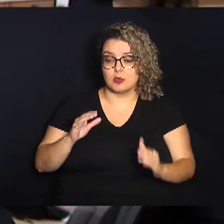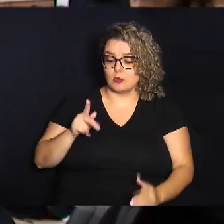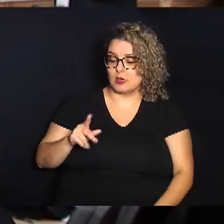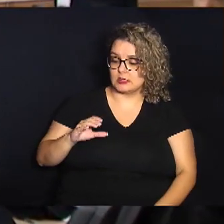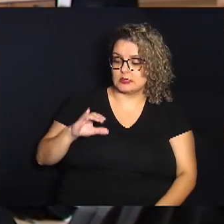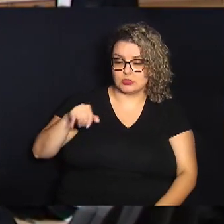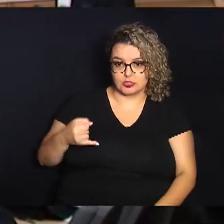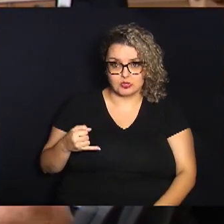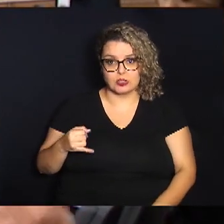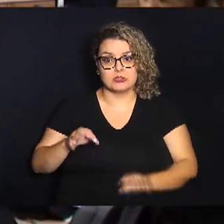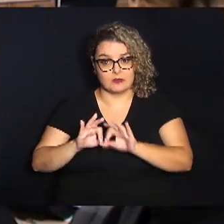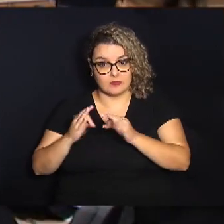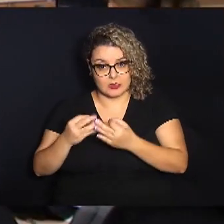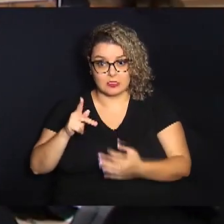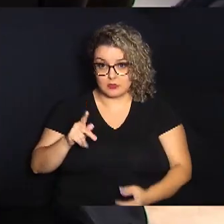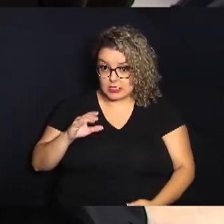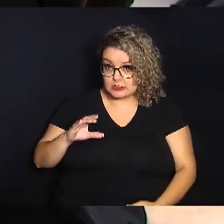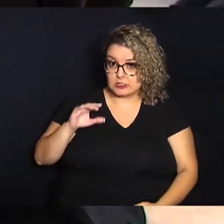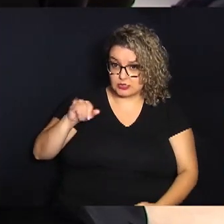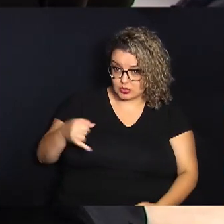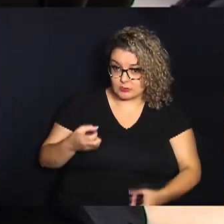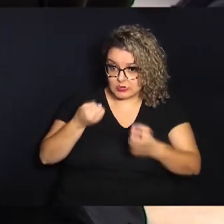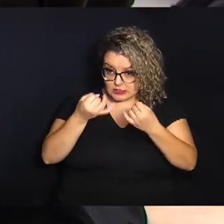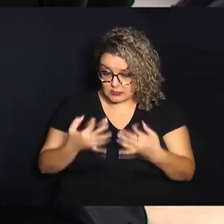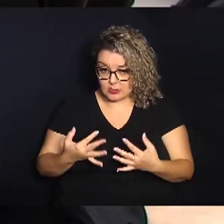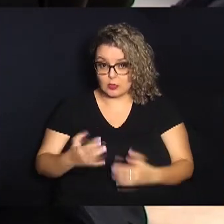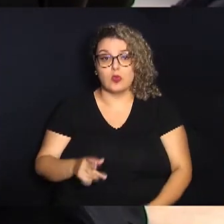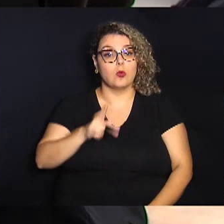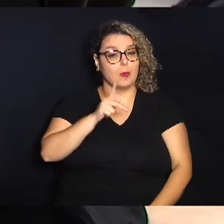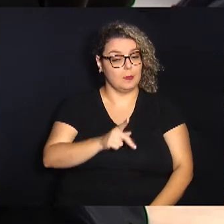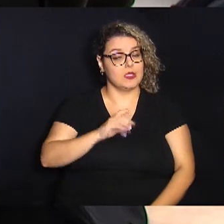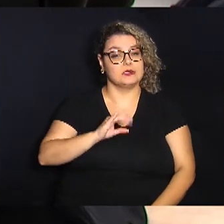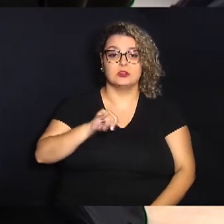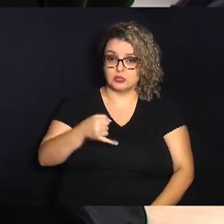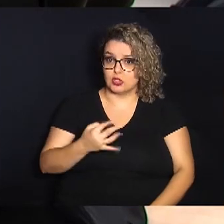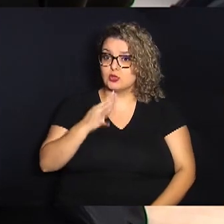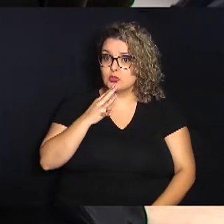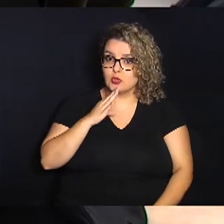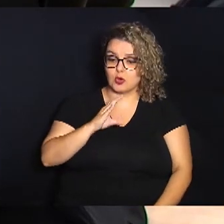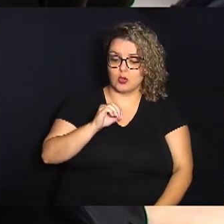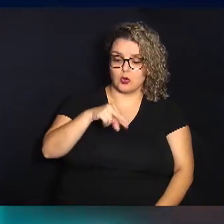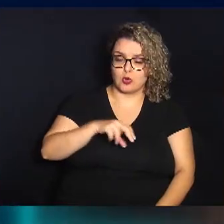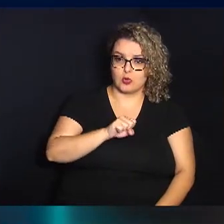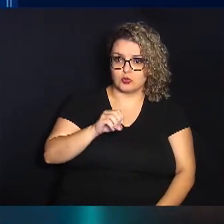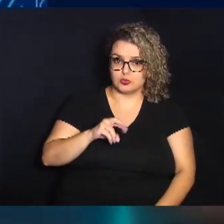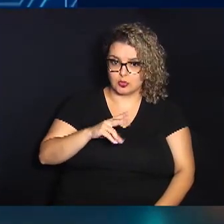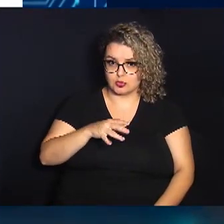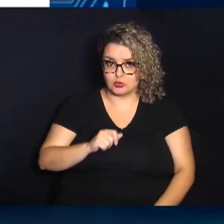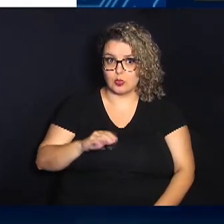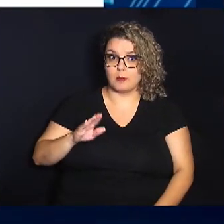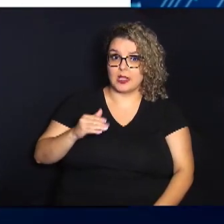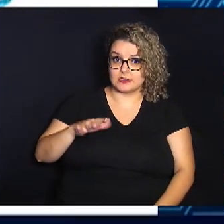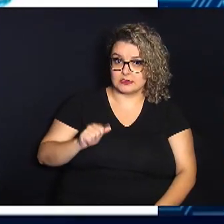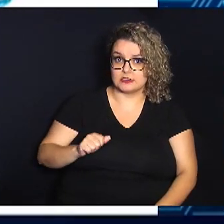família PCJ, para esclarecer dúvidas. O PCJ, como é conhecido o consórcio das bacias dos rios